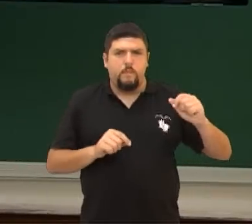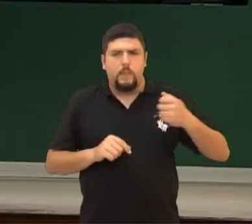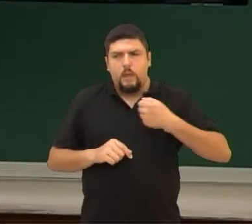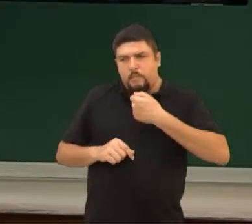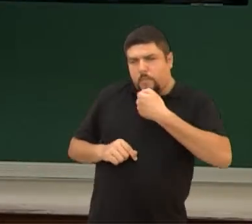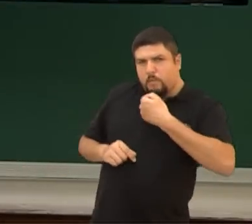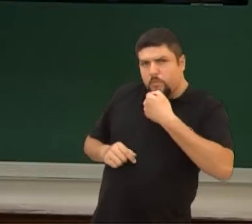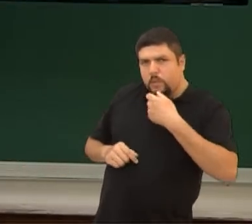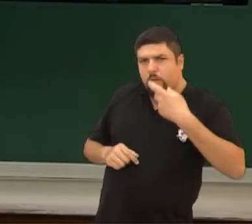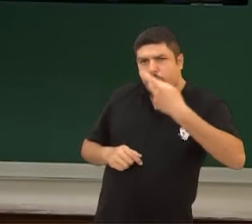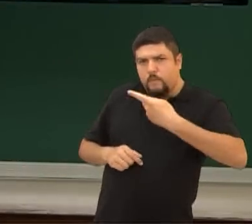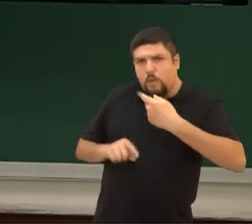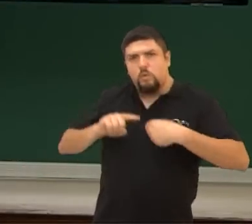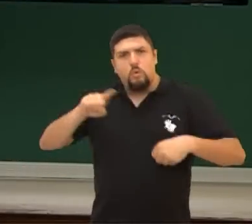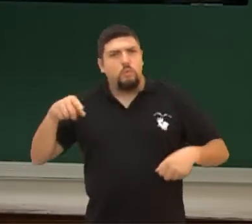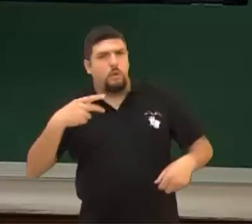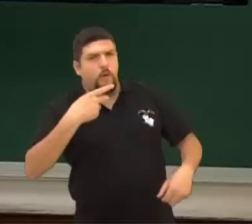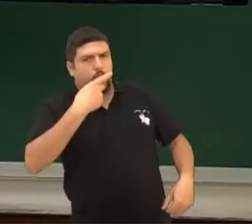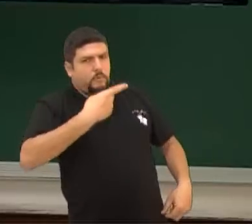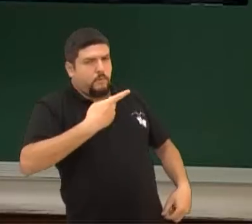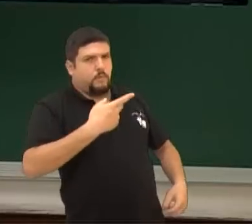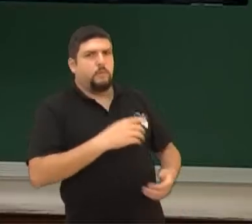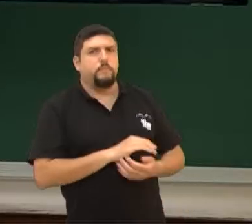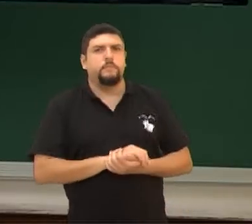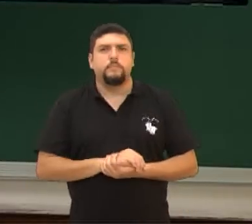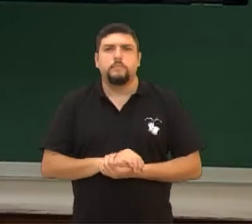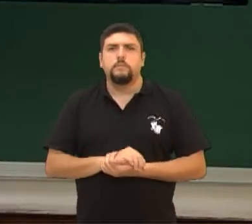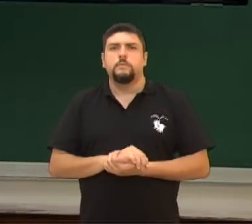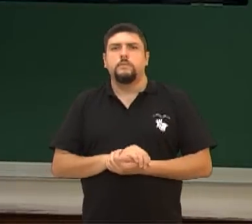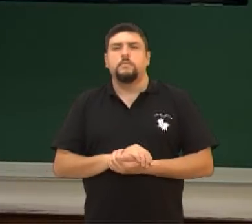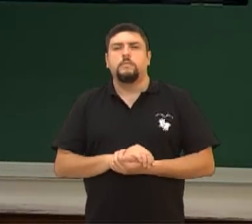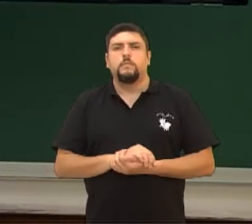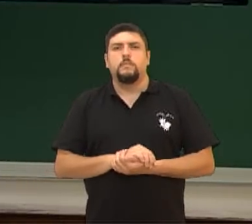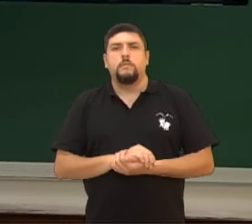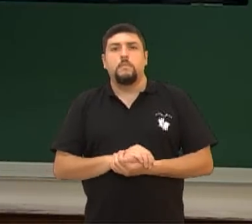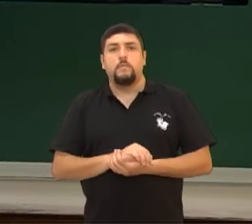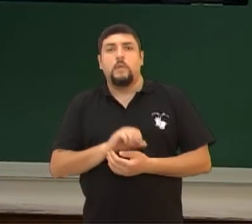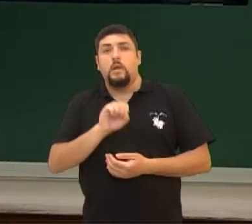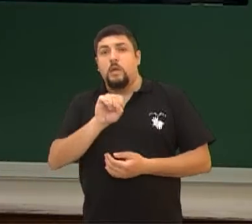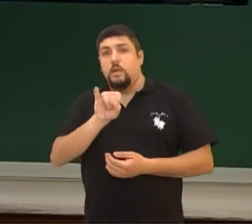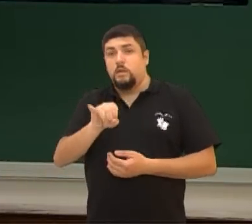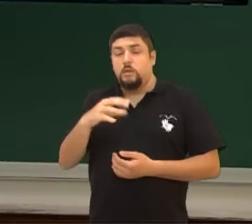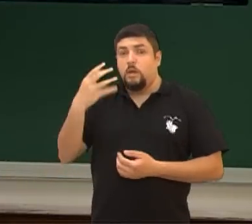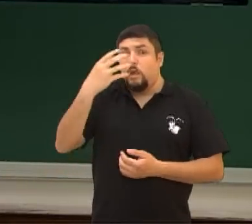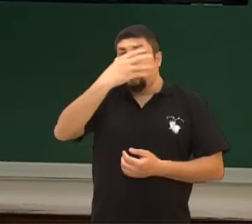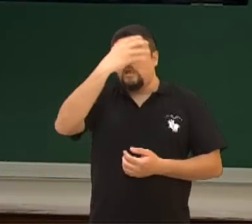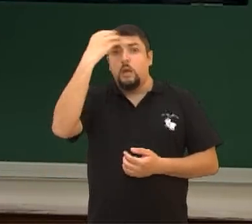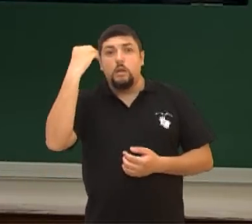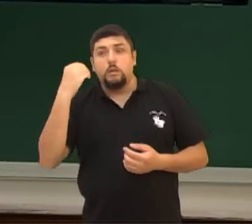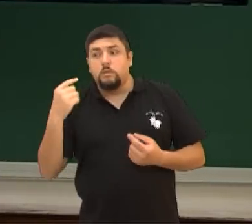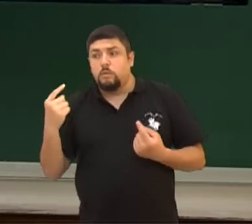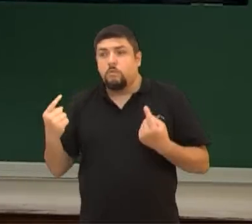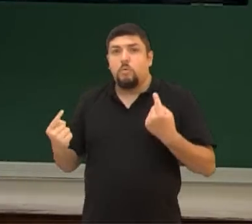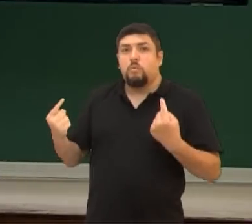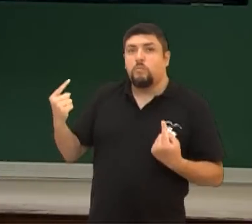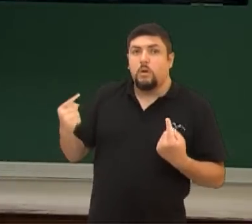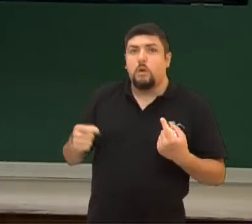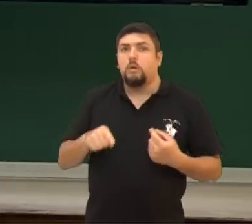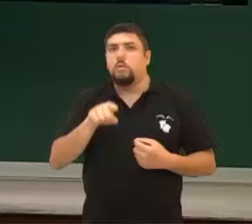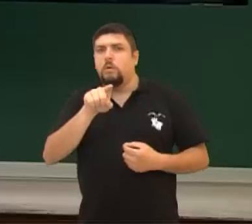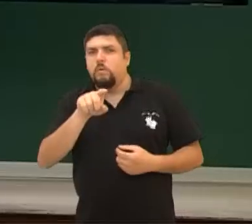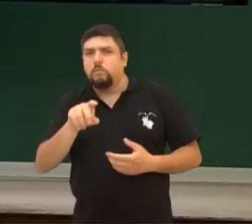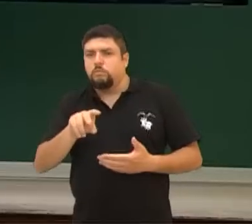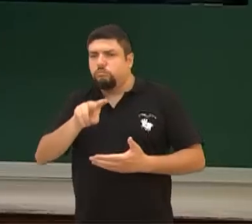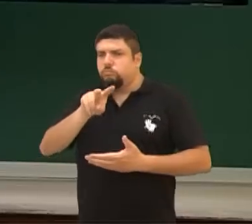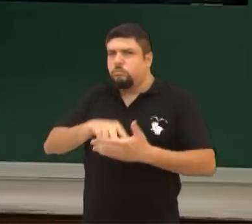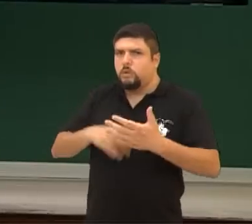do entrevistado, tá? Vamos ver se a professora Gláucia, por acaso, esquecer de falar um deles, vocês já têm que acompanhar aqui,